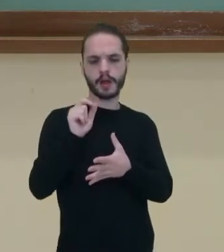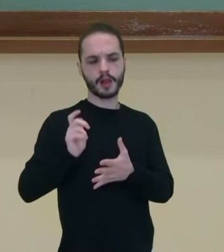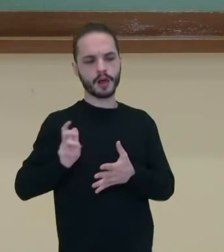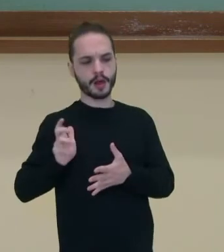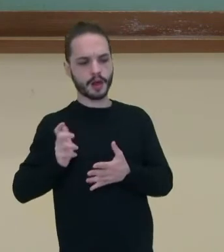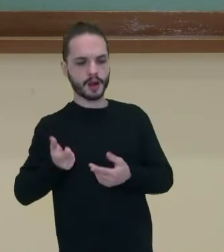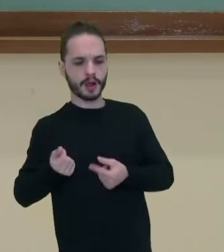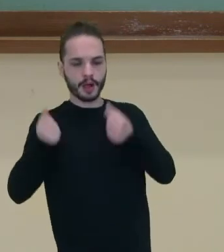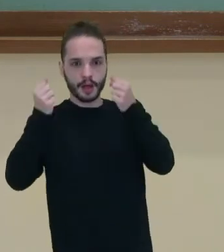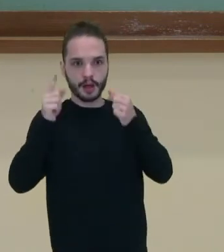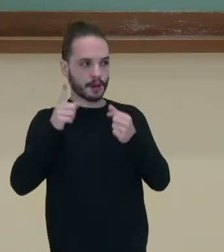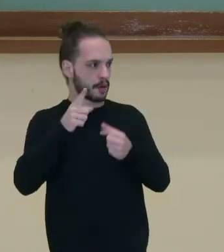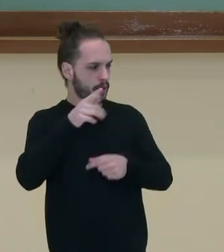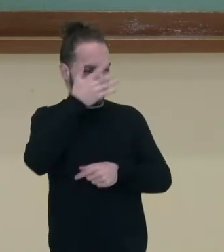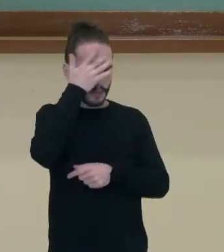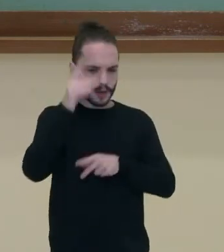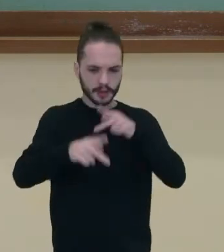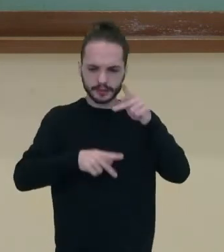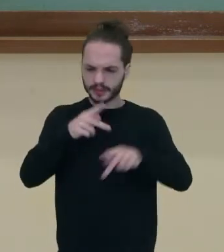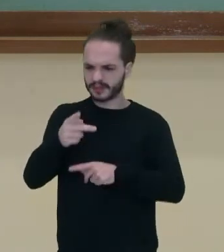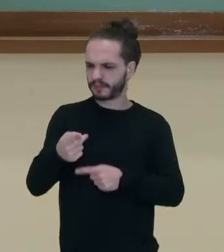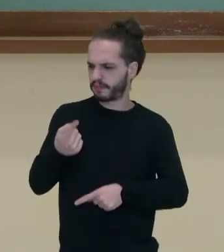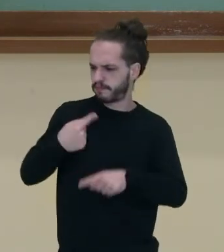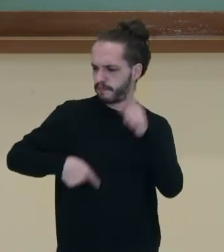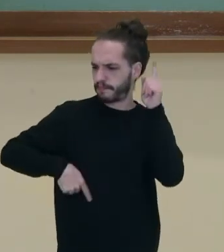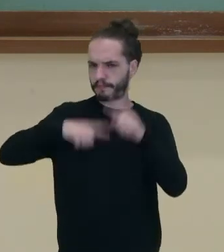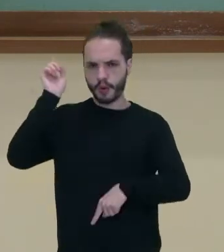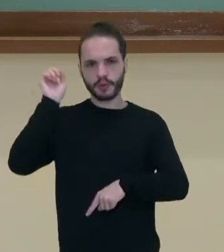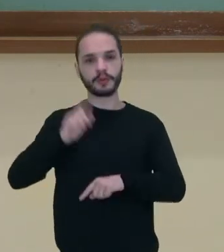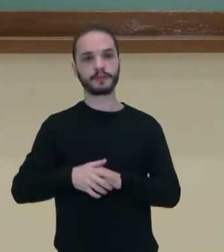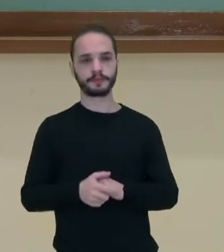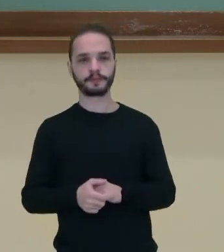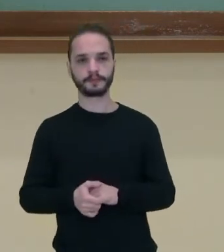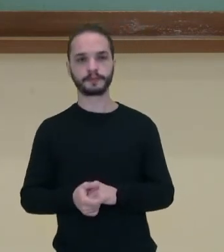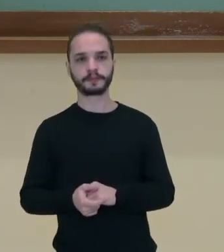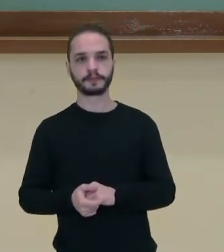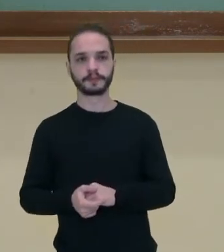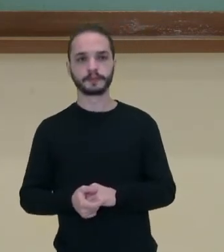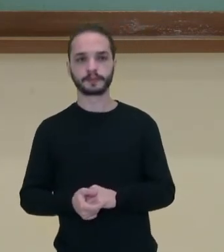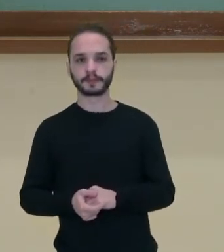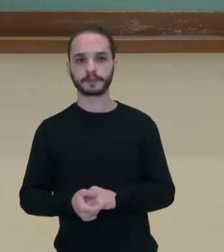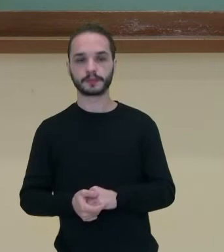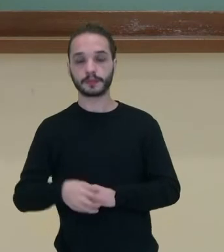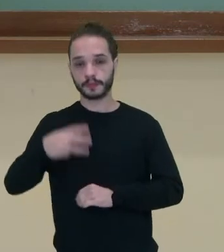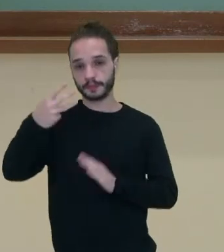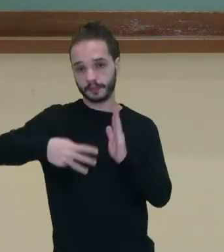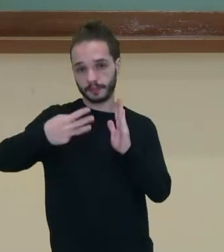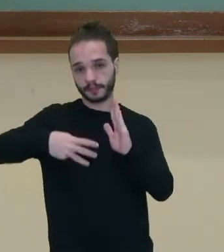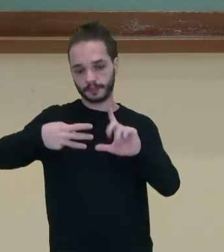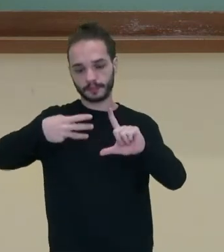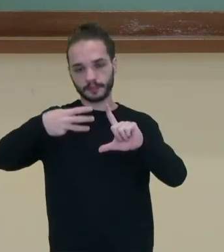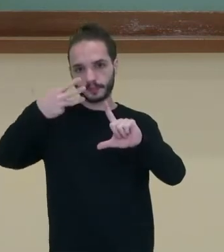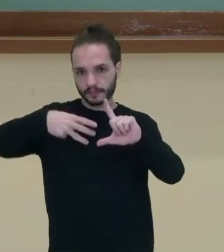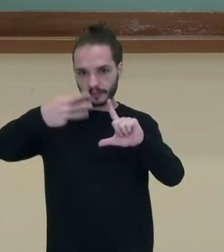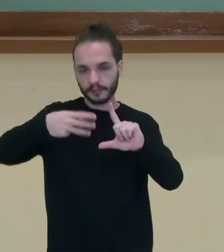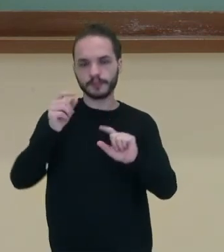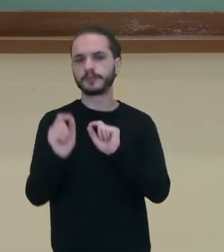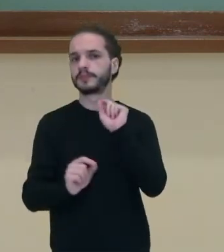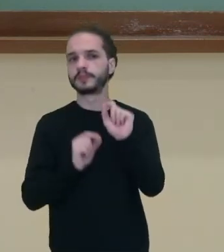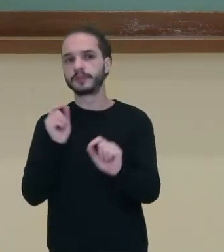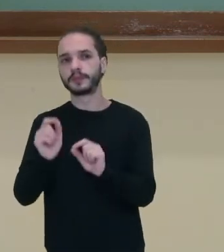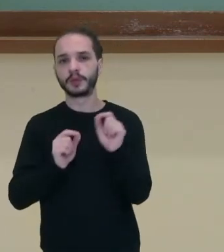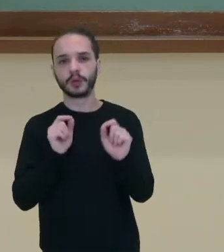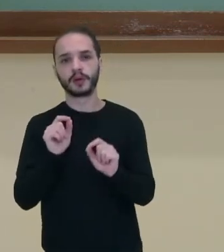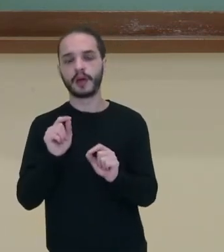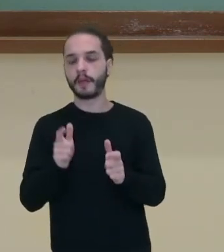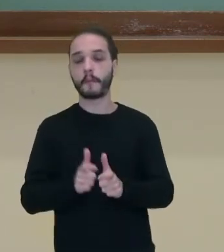né, uma revolta, uma revolução, certo? E o terceiro estado, gente? O terceiro estado era a maioria